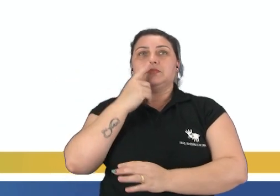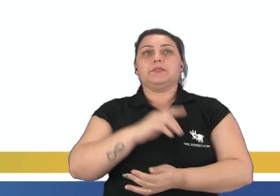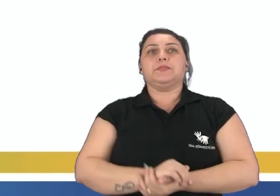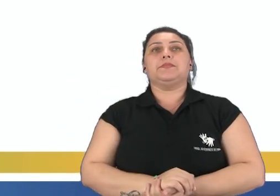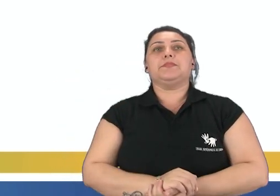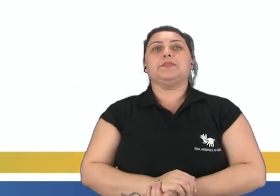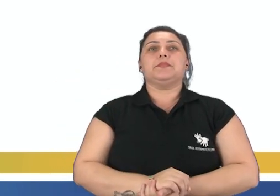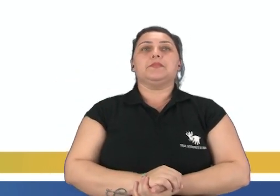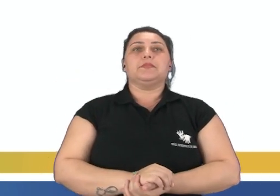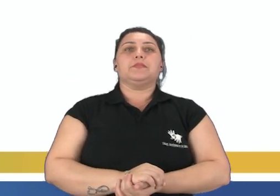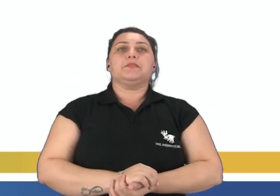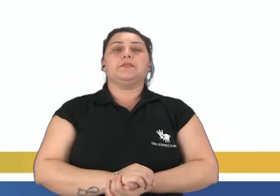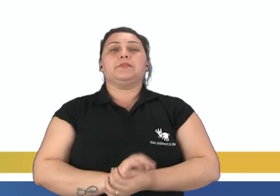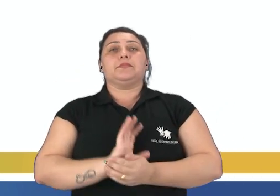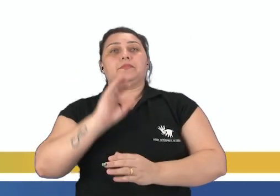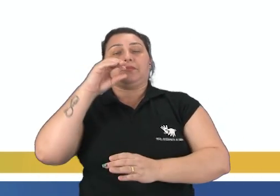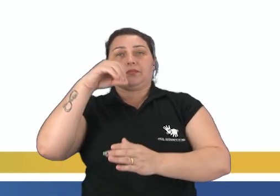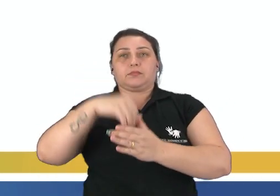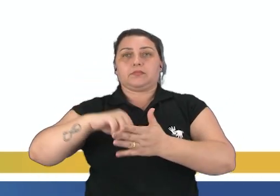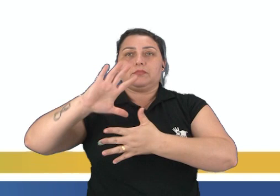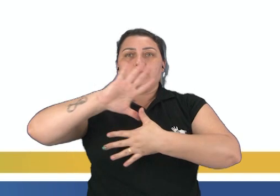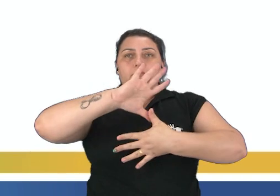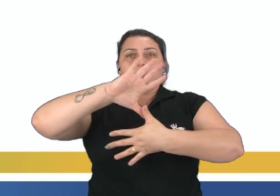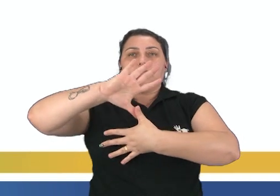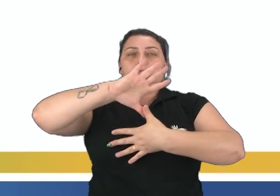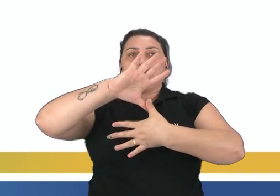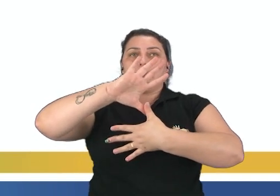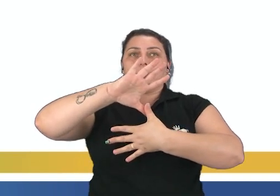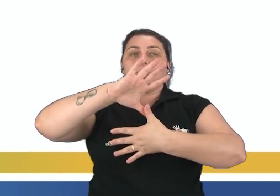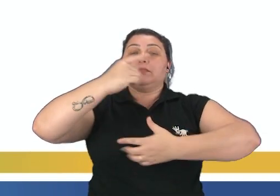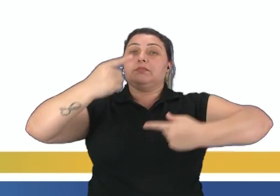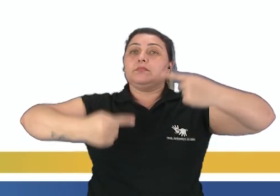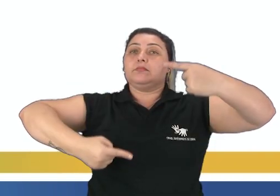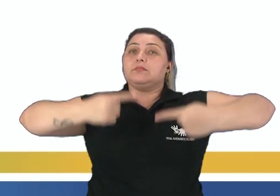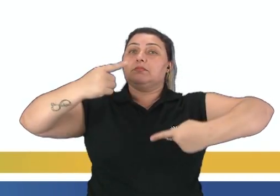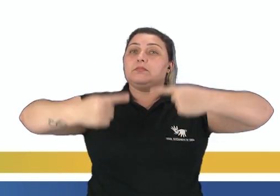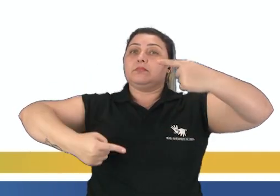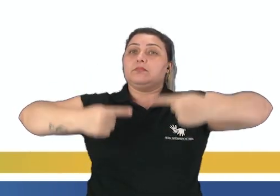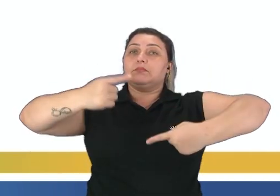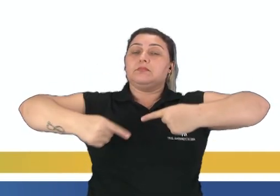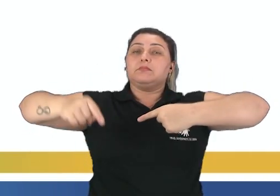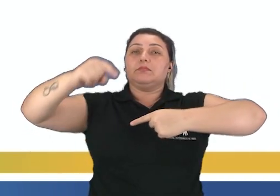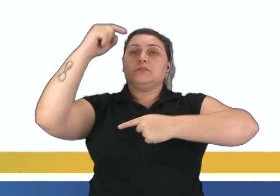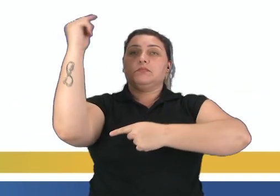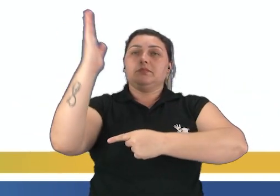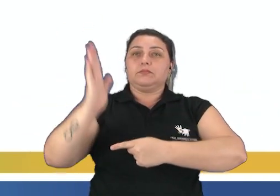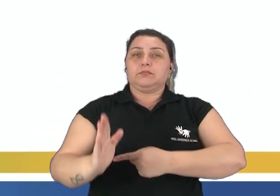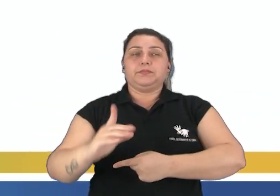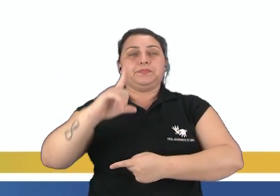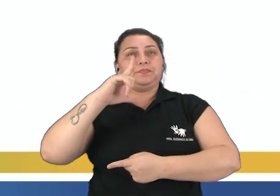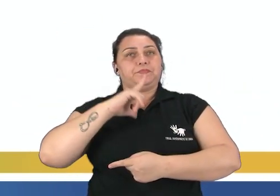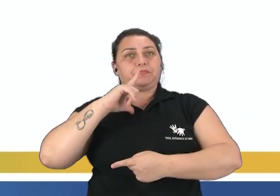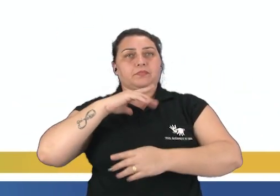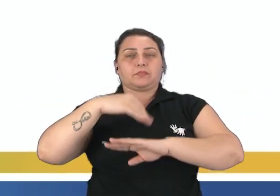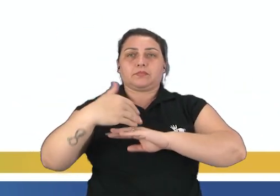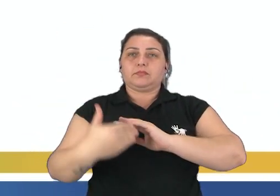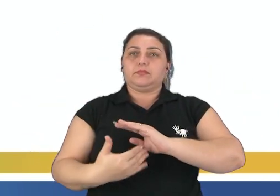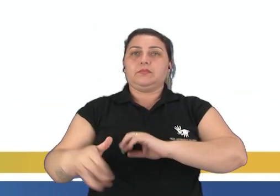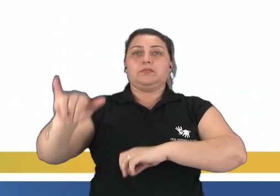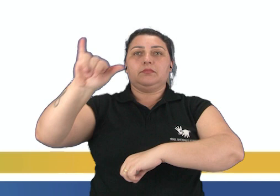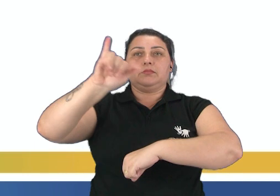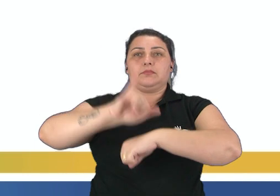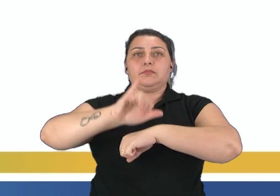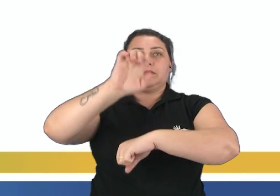território acreano, dentro do mapa, né, político do Brasil. Nós temos aí todas as capitais,